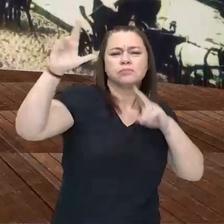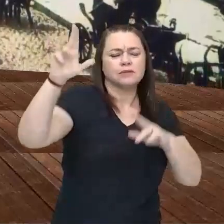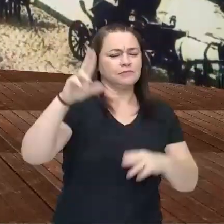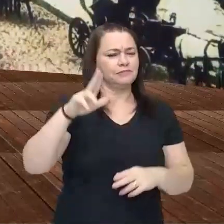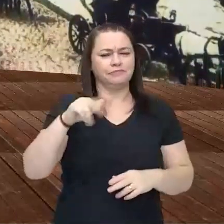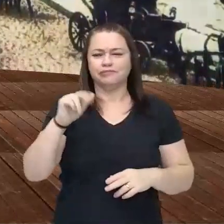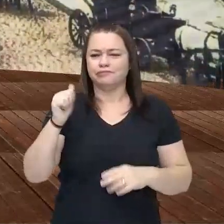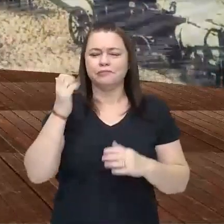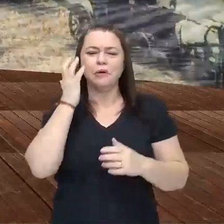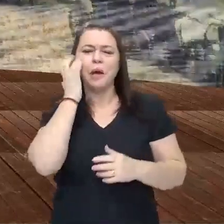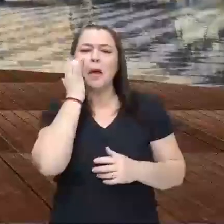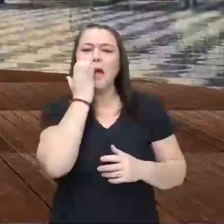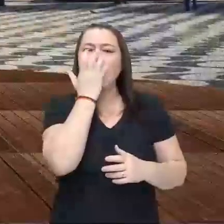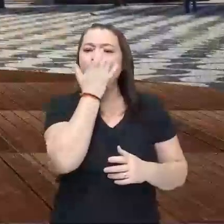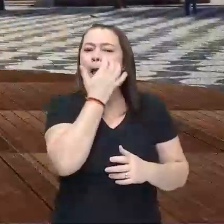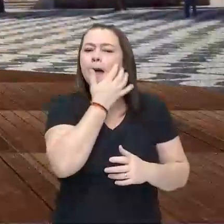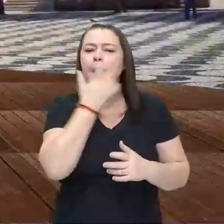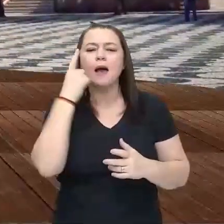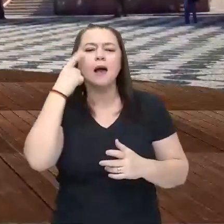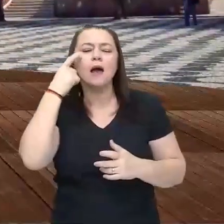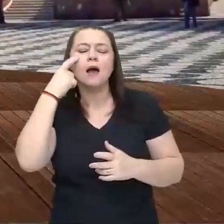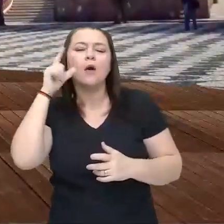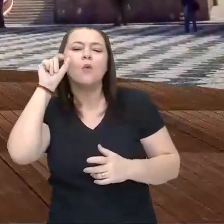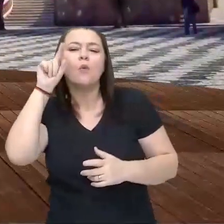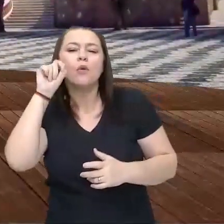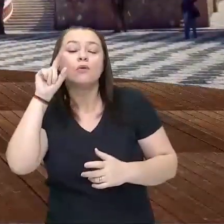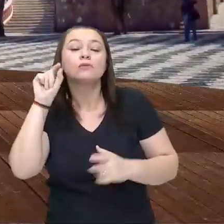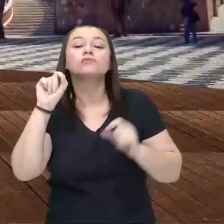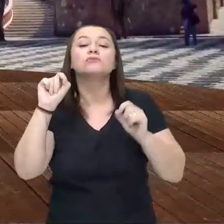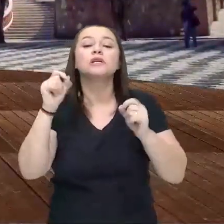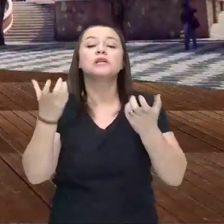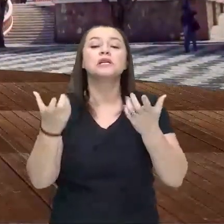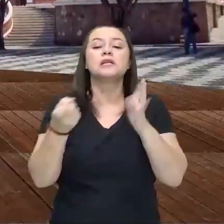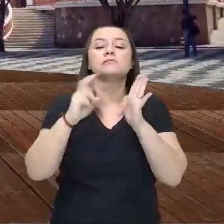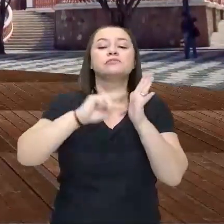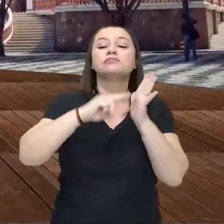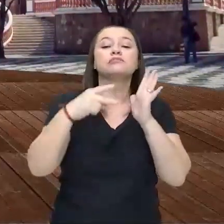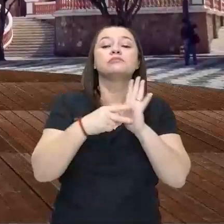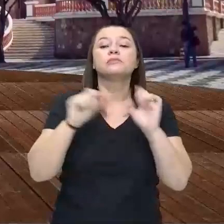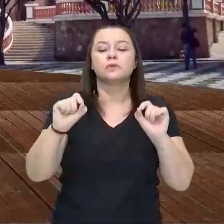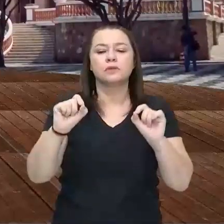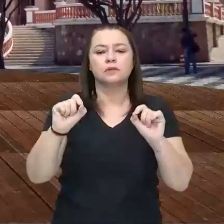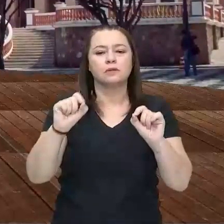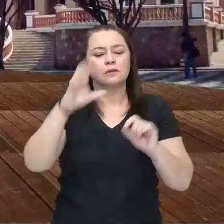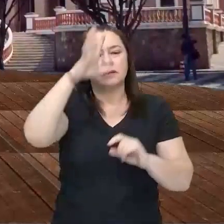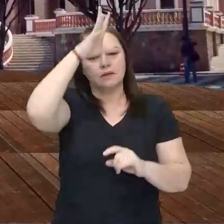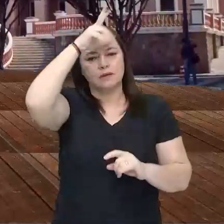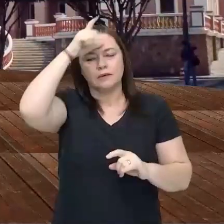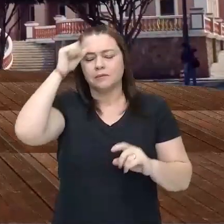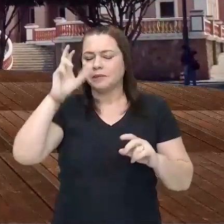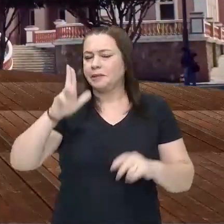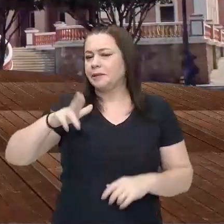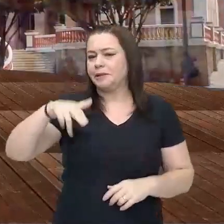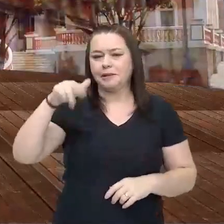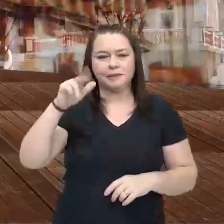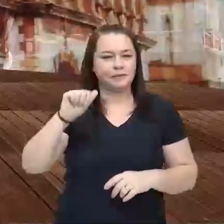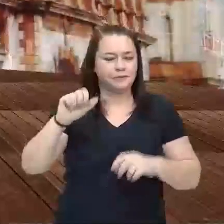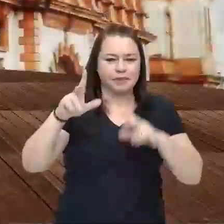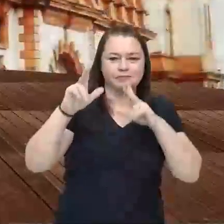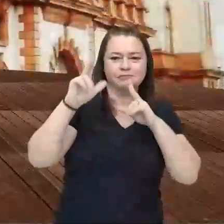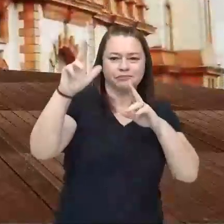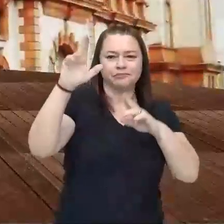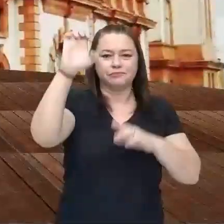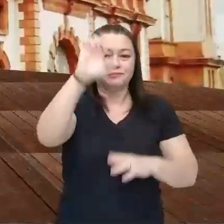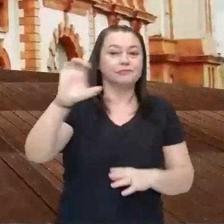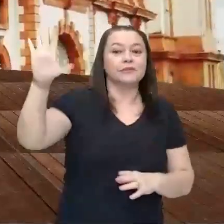azuis. O que ele queria dizer com isso, rapaz? Presta atenção. Que Manaus nunca seria uma cidade europeia. Quer entender essa história? Quer